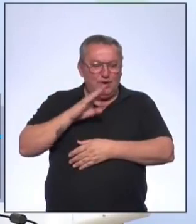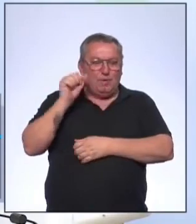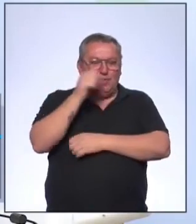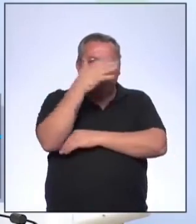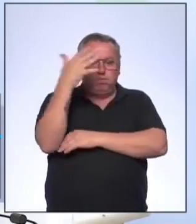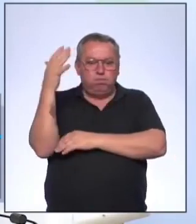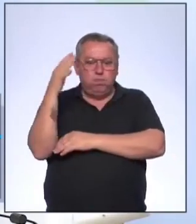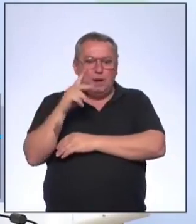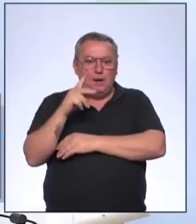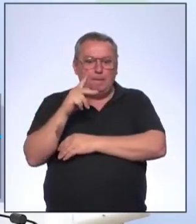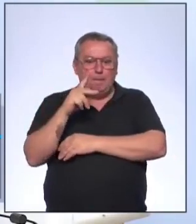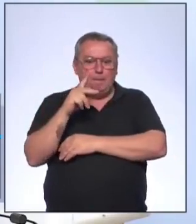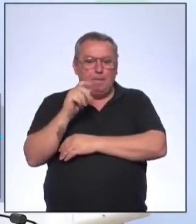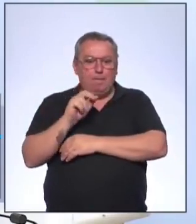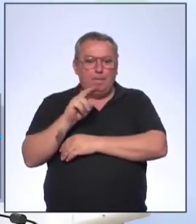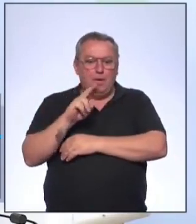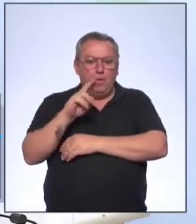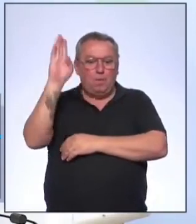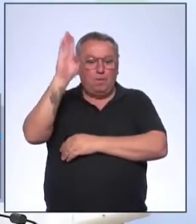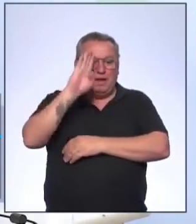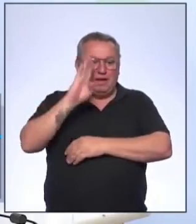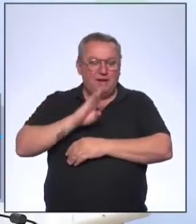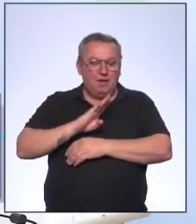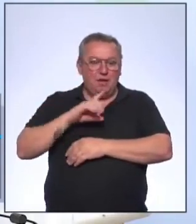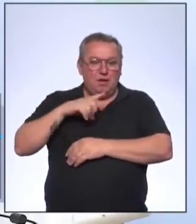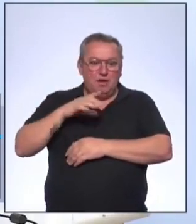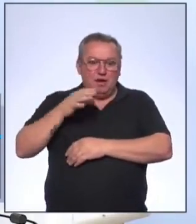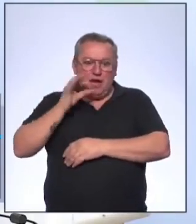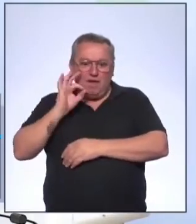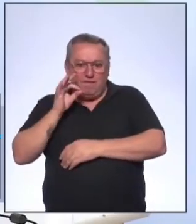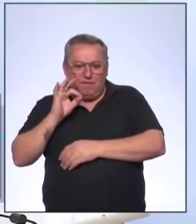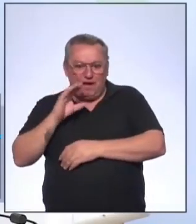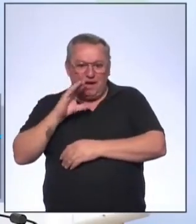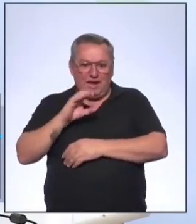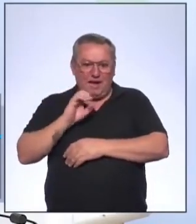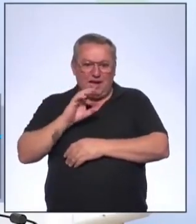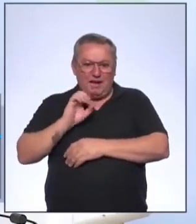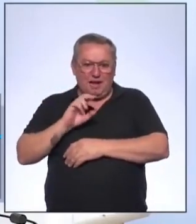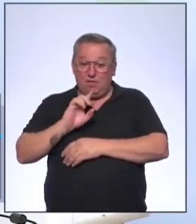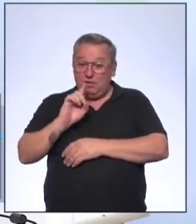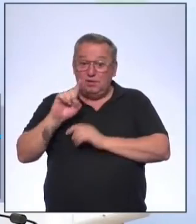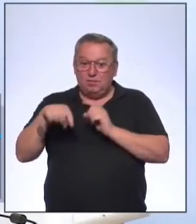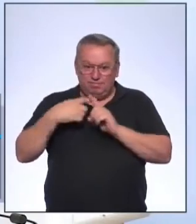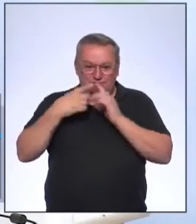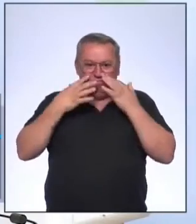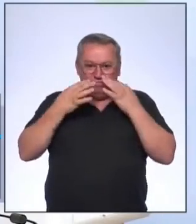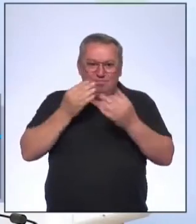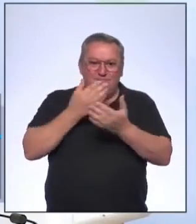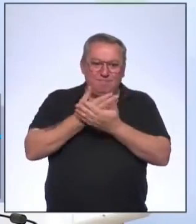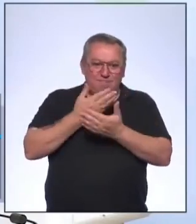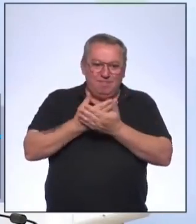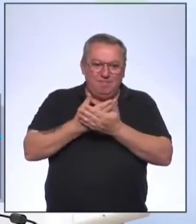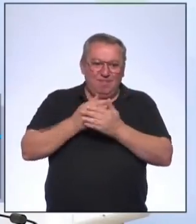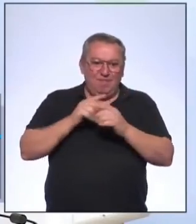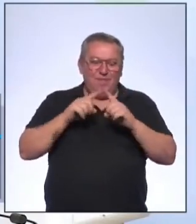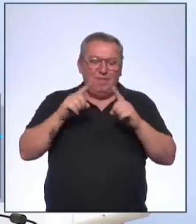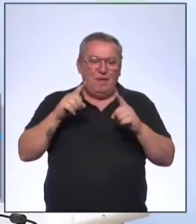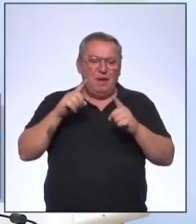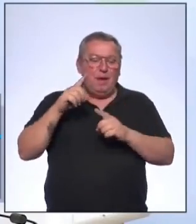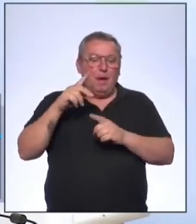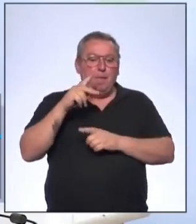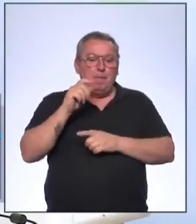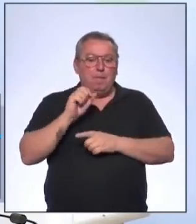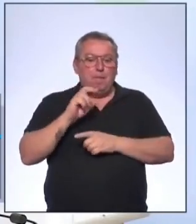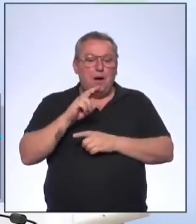pau-brasil. Teve alunos aí que responderam café, cacau, né? Precisa prestar um pouquinho mais atenção aí na aula, mas o pau-brasil foi o